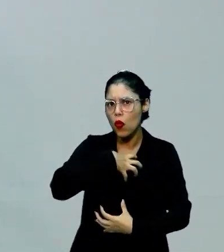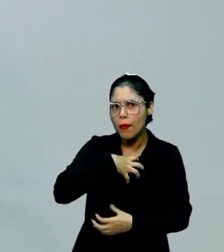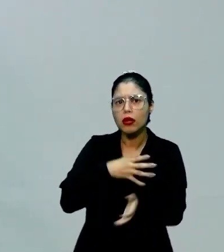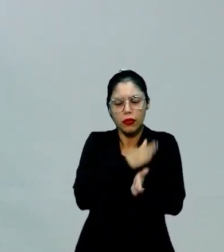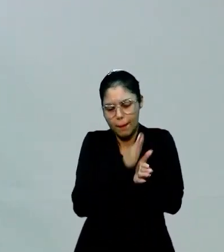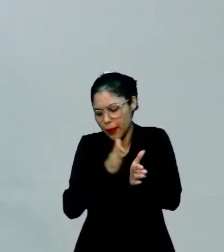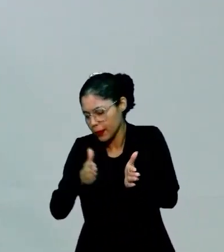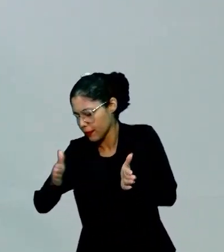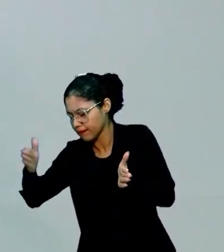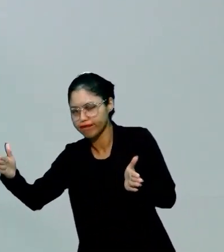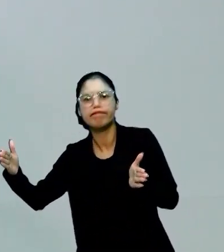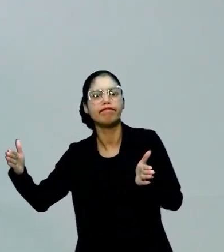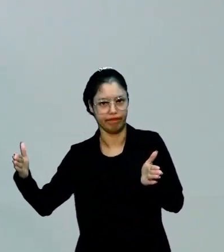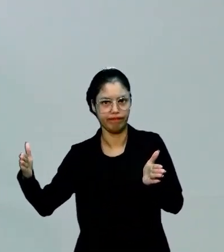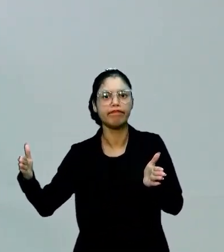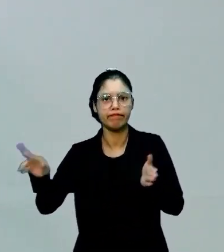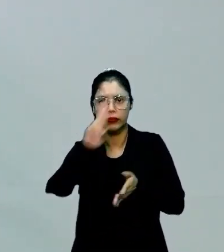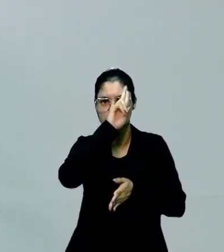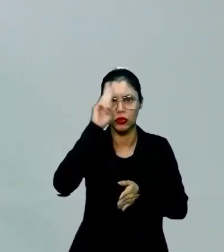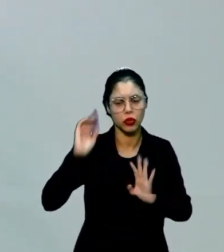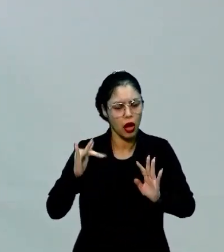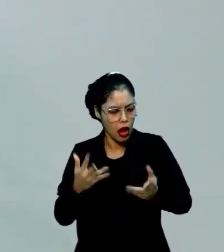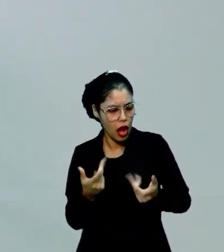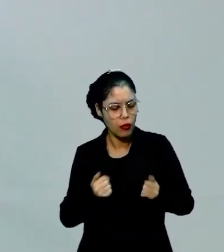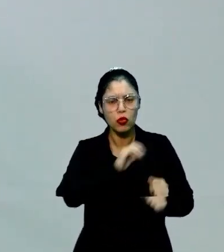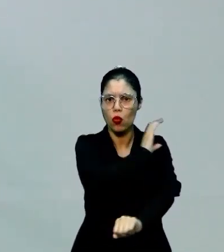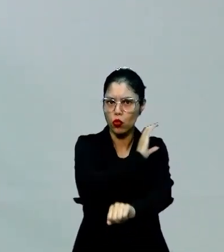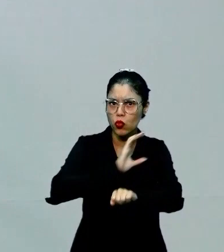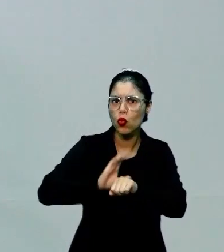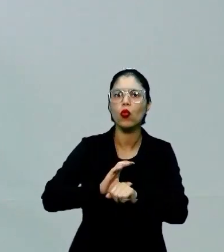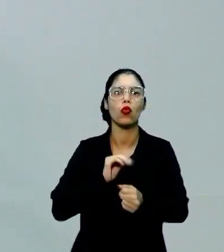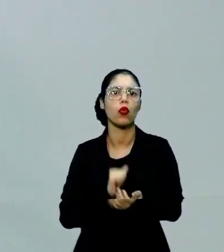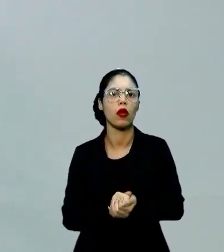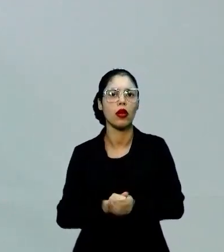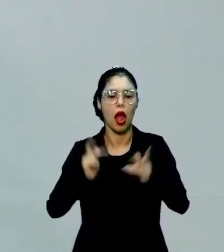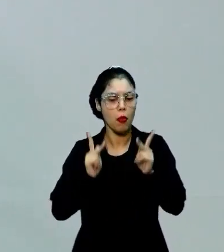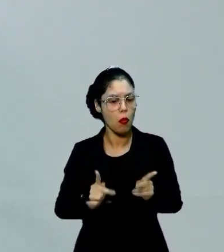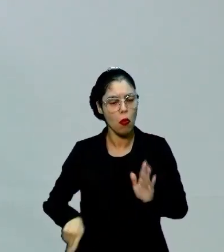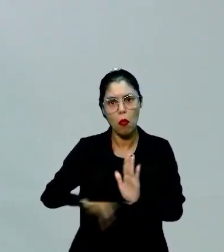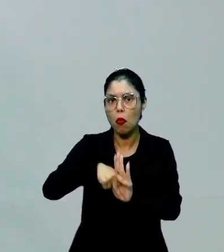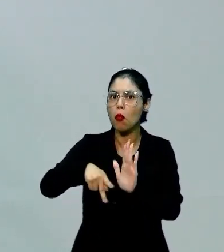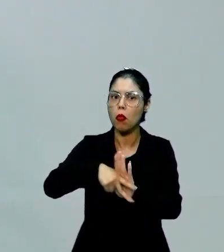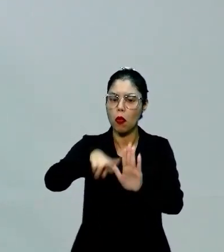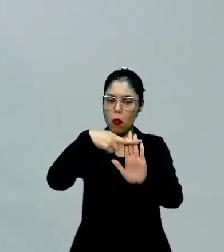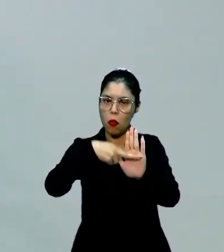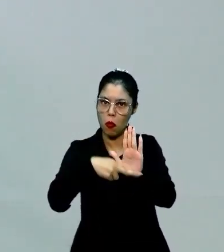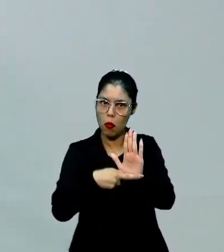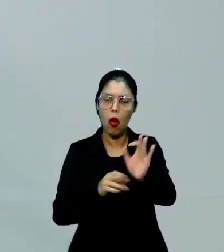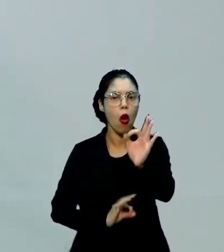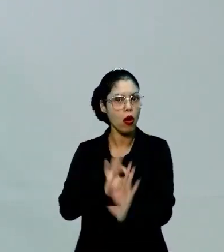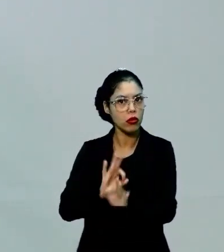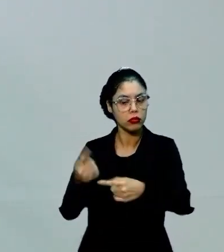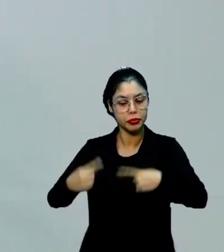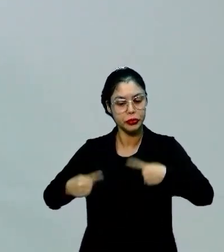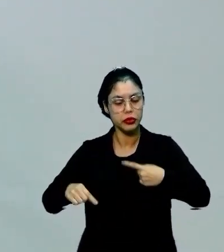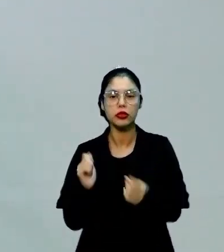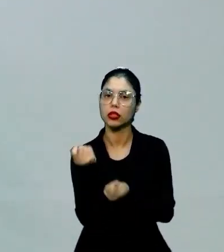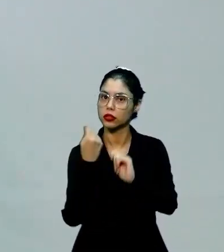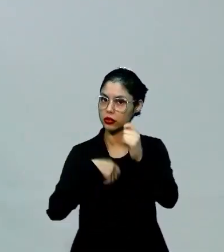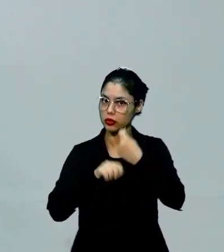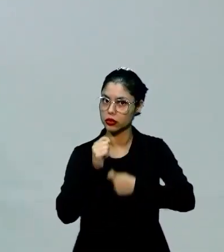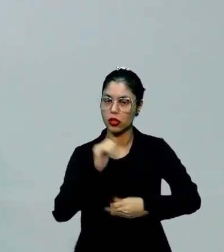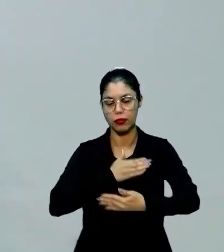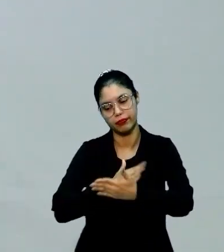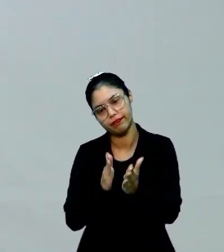a sociedade ela tem hábitos, cultura, padrão de comportamento, organização política e econômica